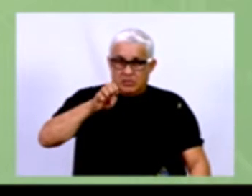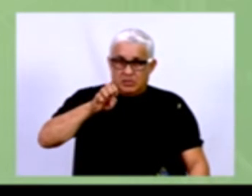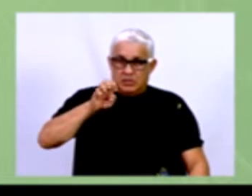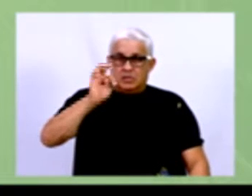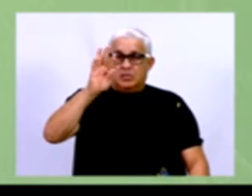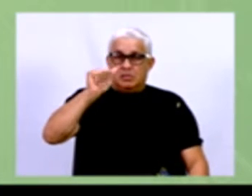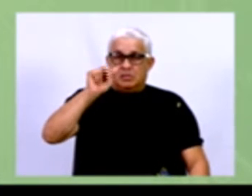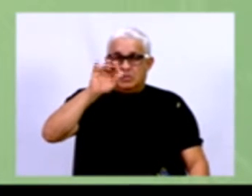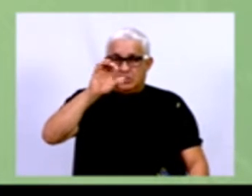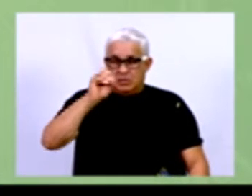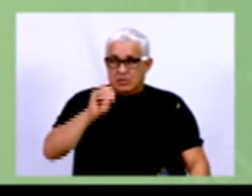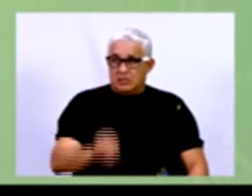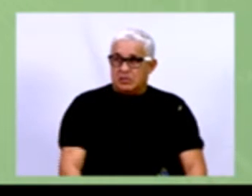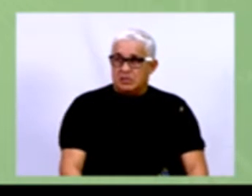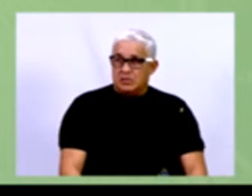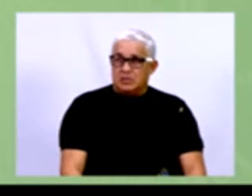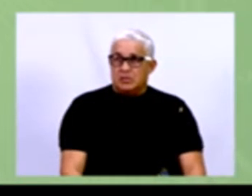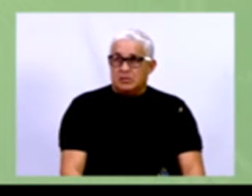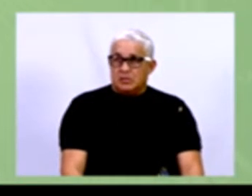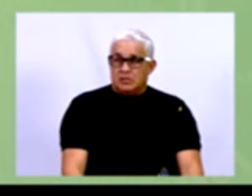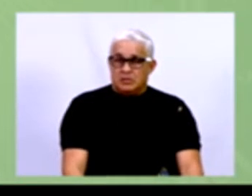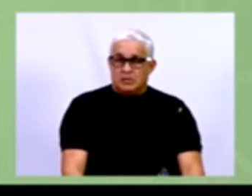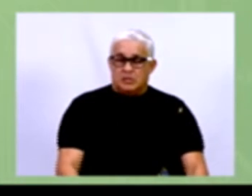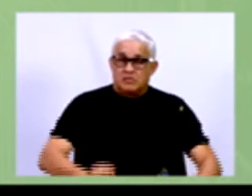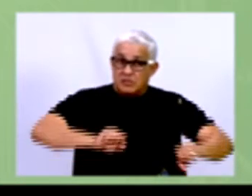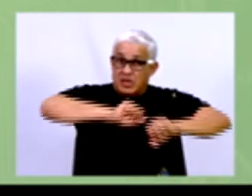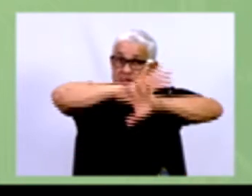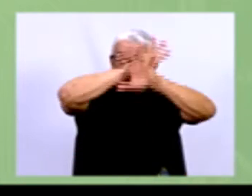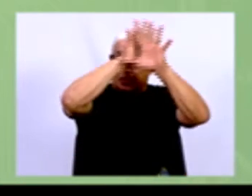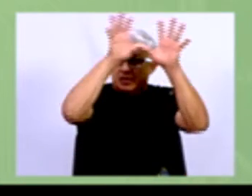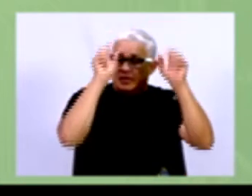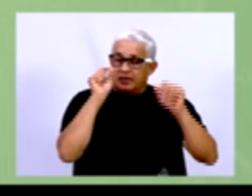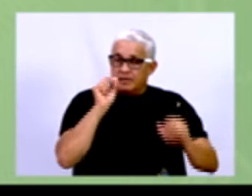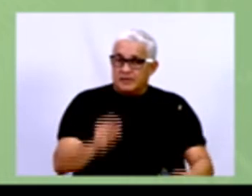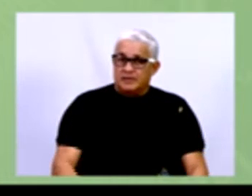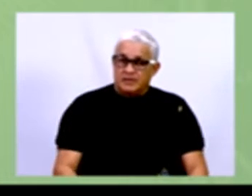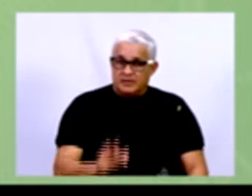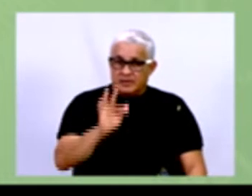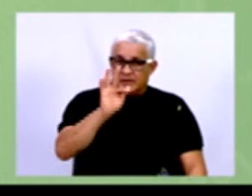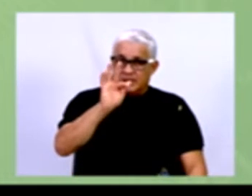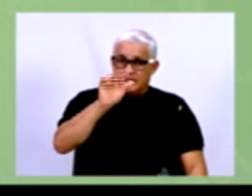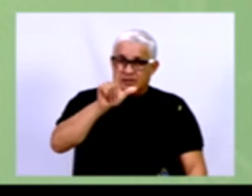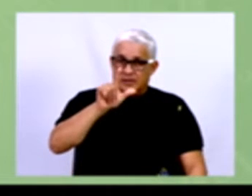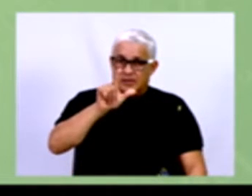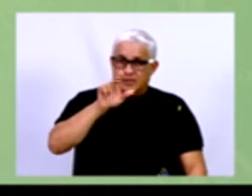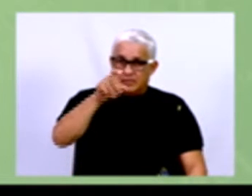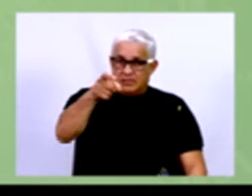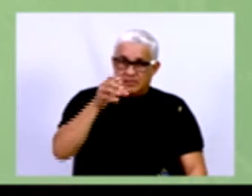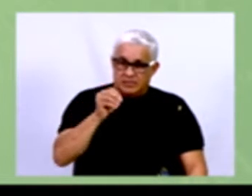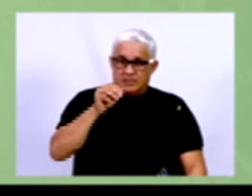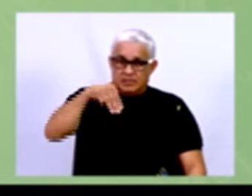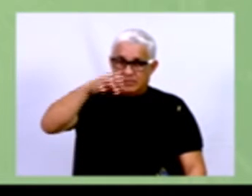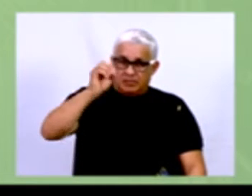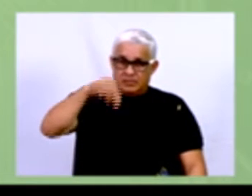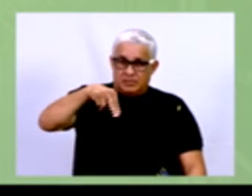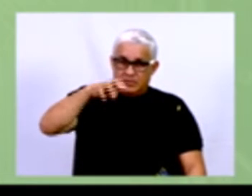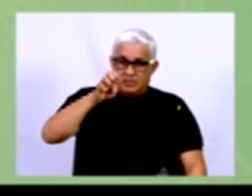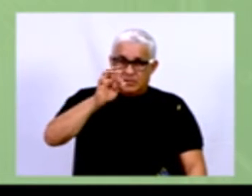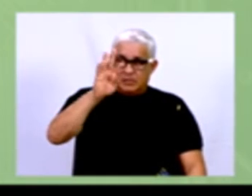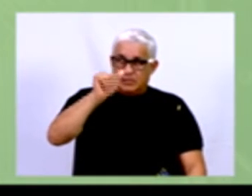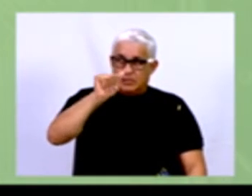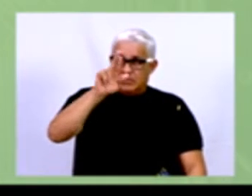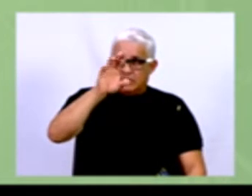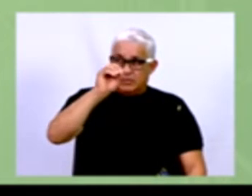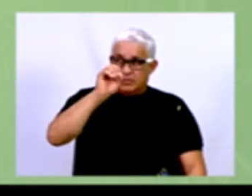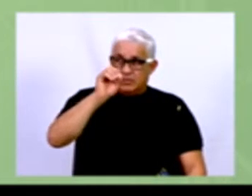Passemos então aí de forma mais clara, o que é o fluxo monetário? É a renda. O